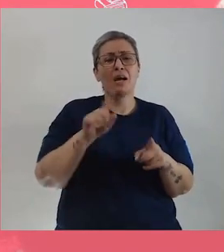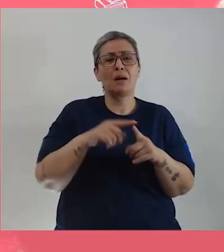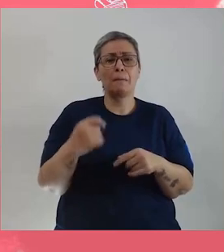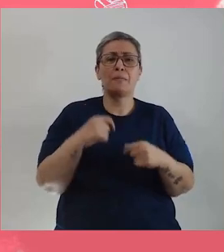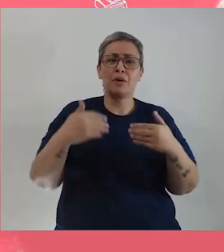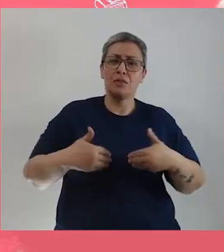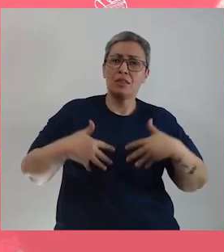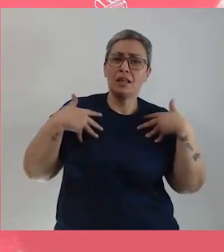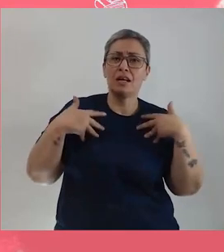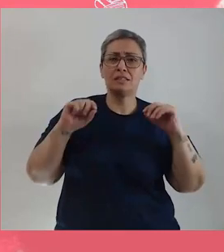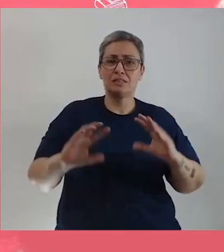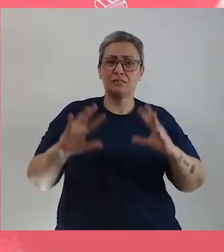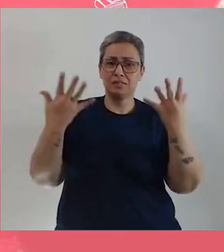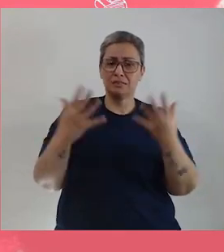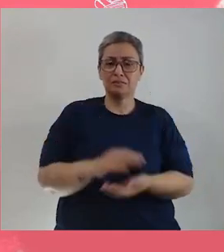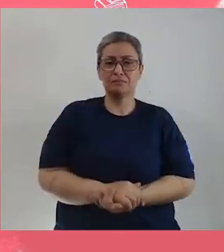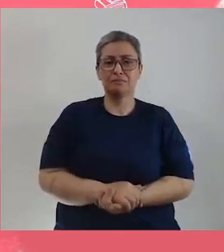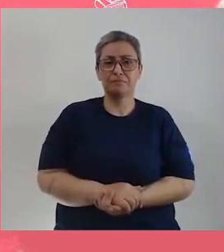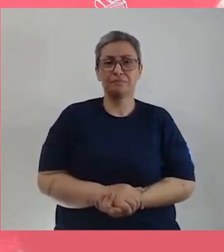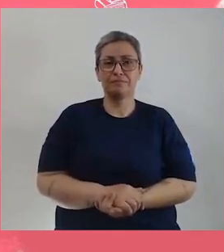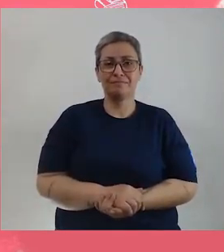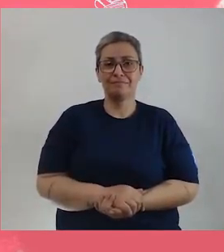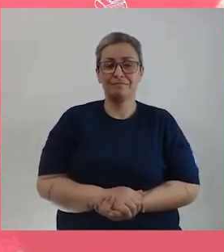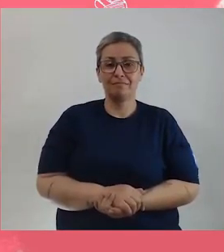muito gratificante esses eventos.